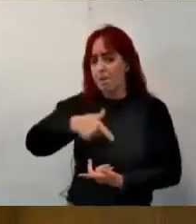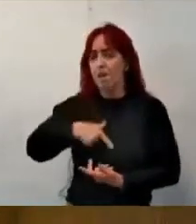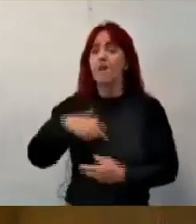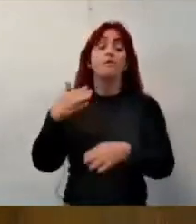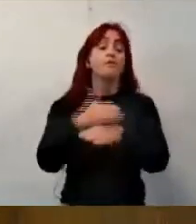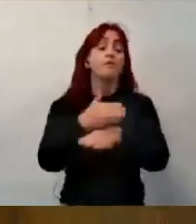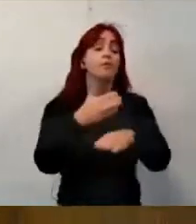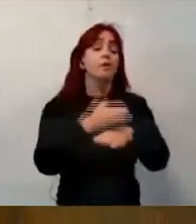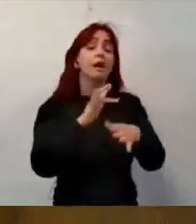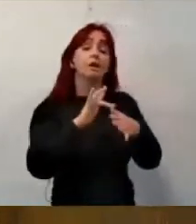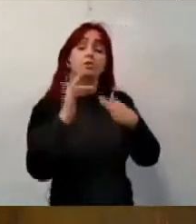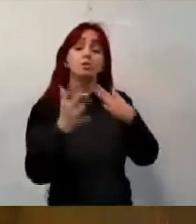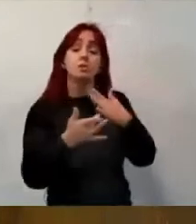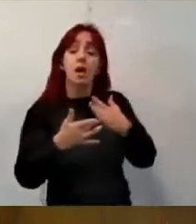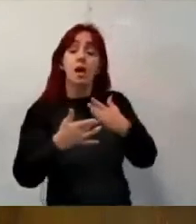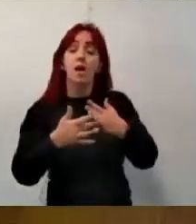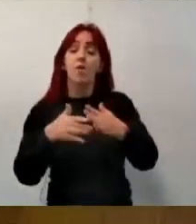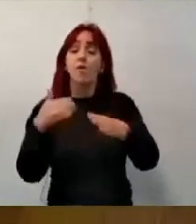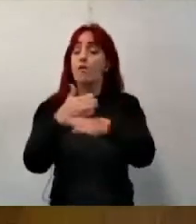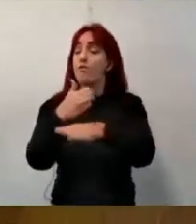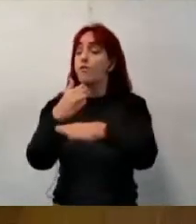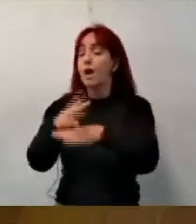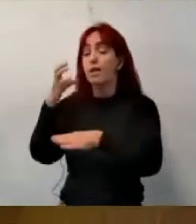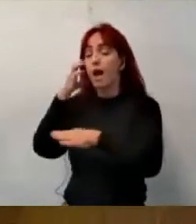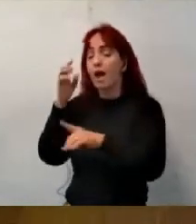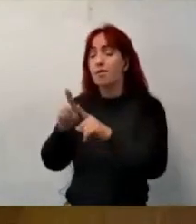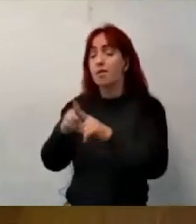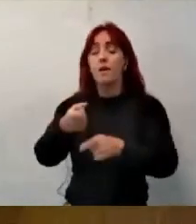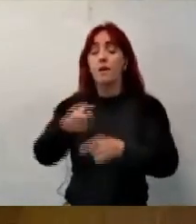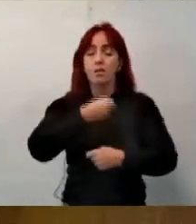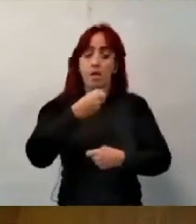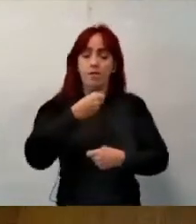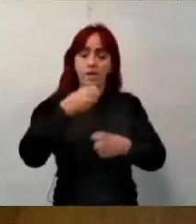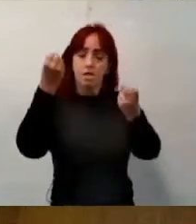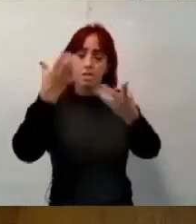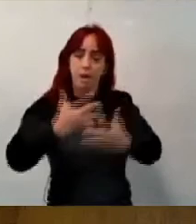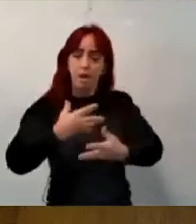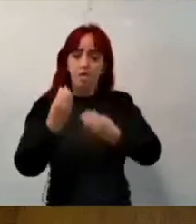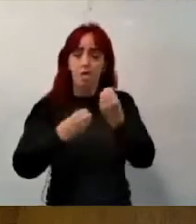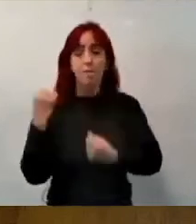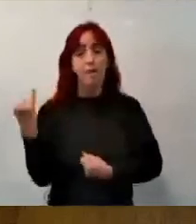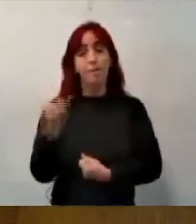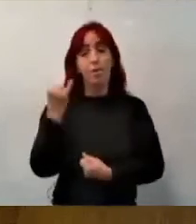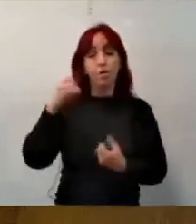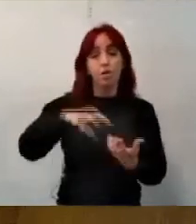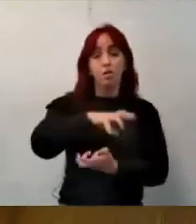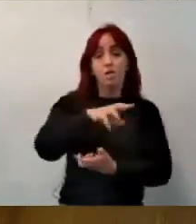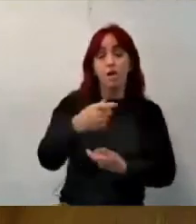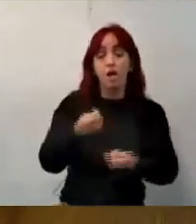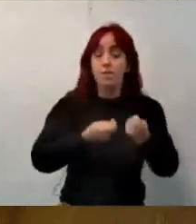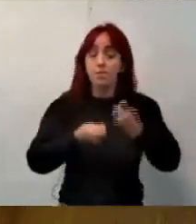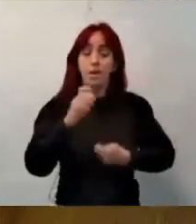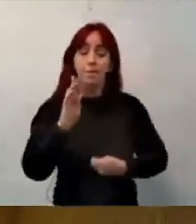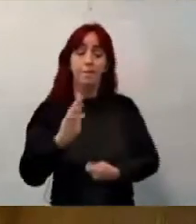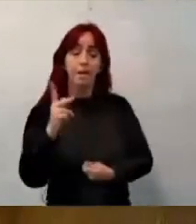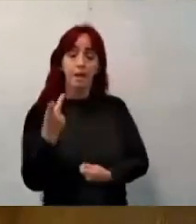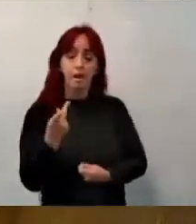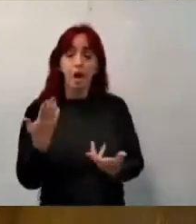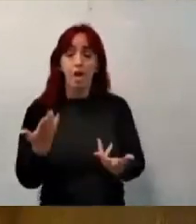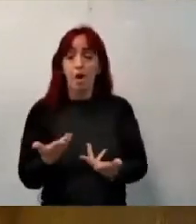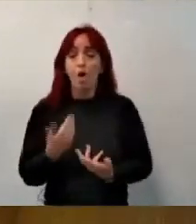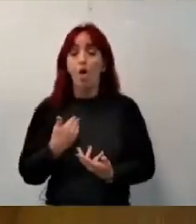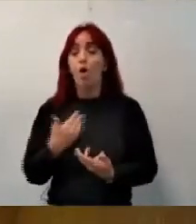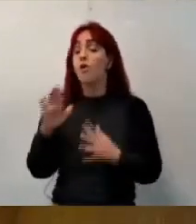explicando a importância da reforma administrativa para Belo Horizonte ou vão se esconder e tentar passar o negócio aqui